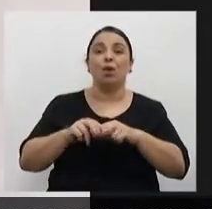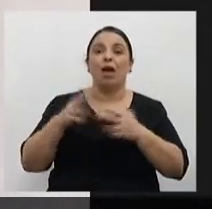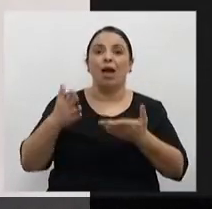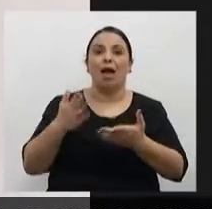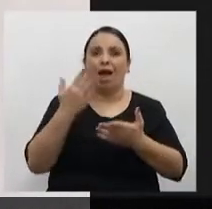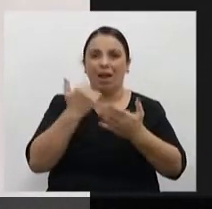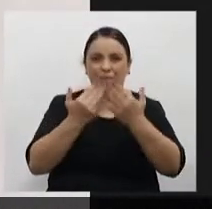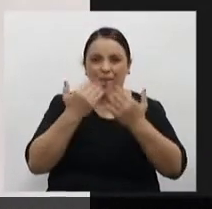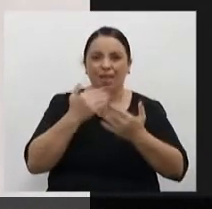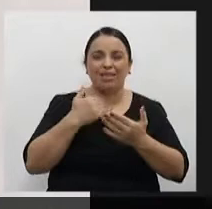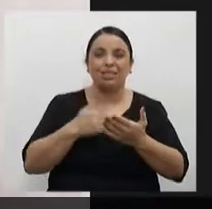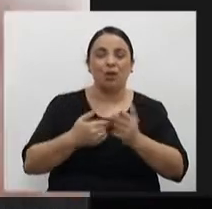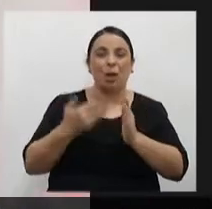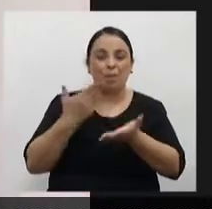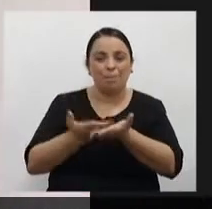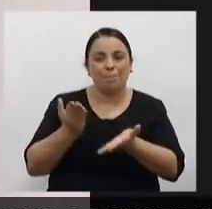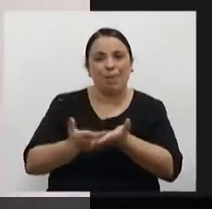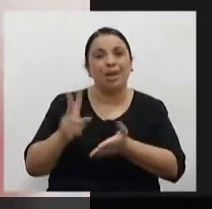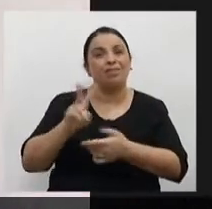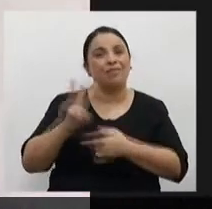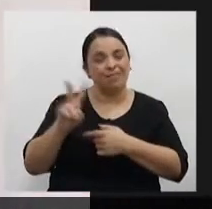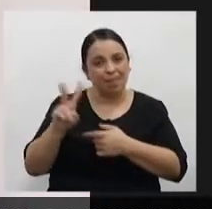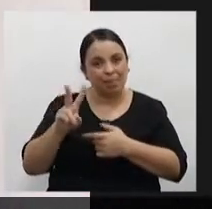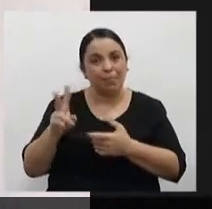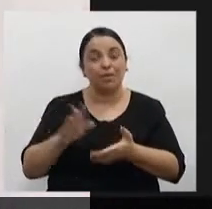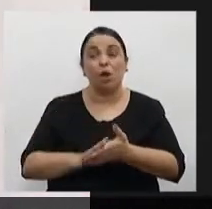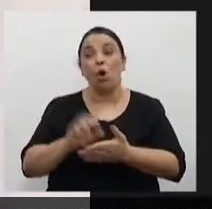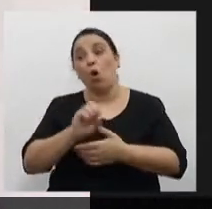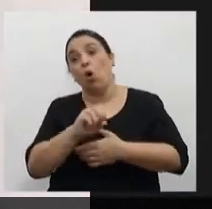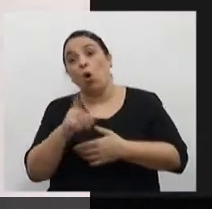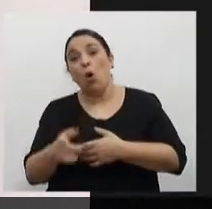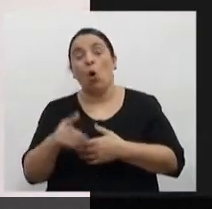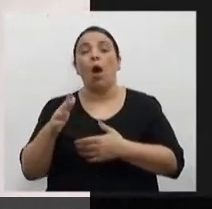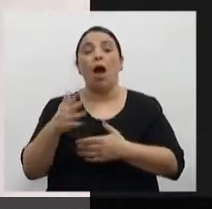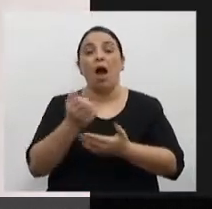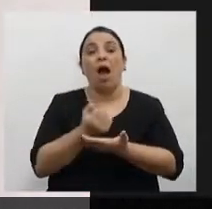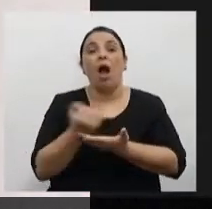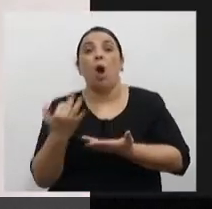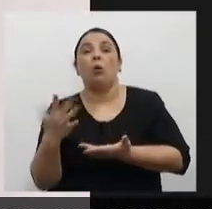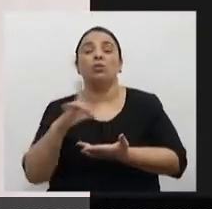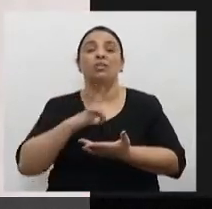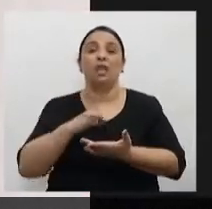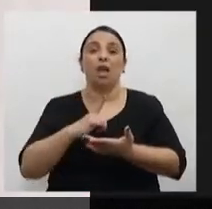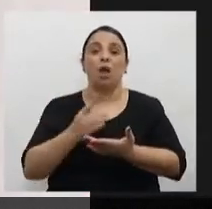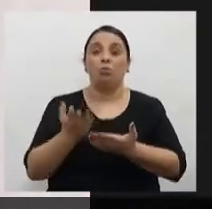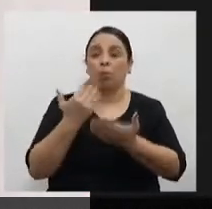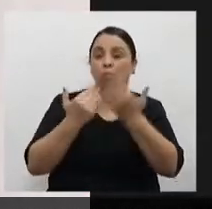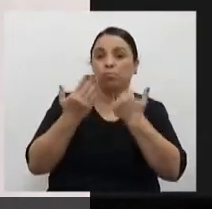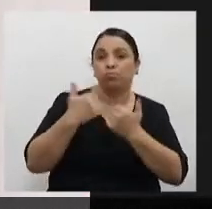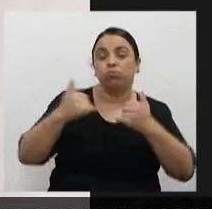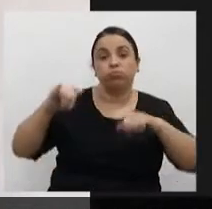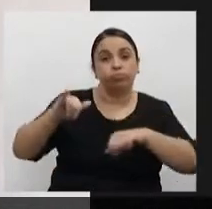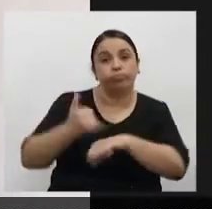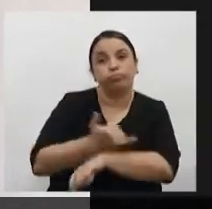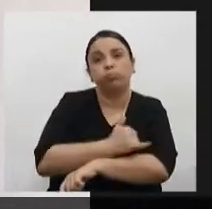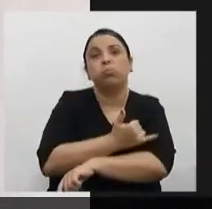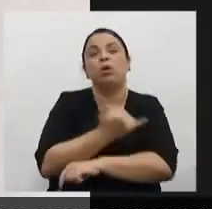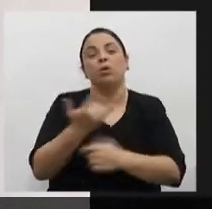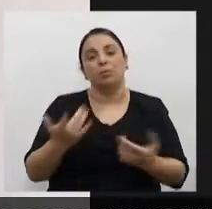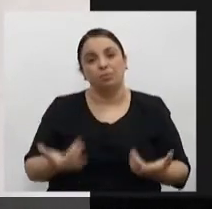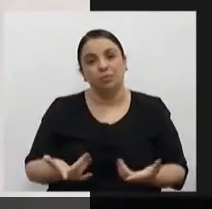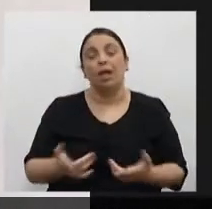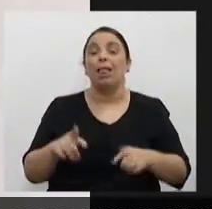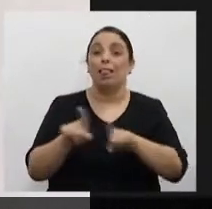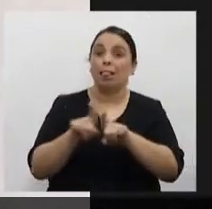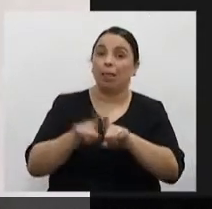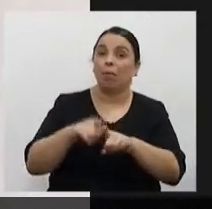seletividade alimentar ou uma obesidade, uma compulsão alimentar. E de funções de estruturas orgânicas, como o trato